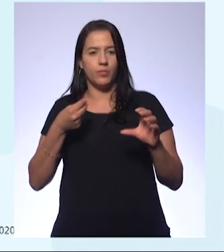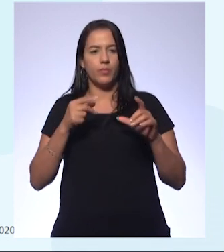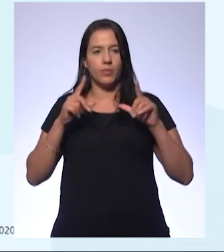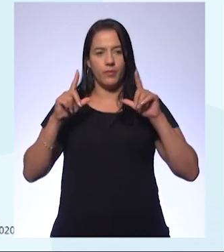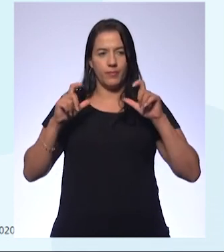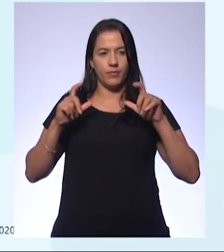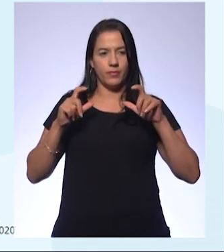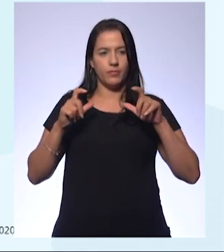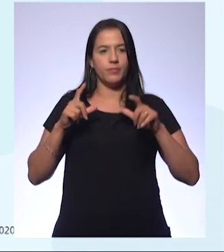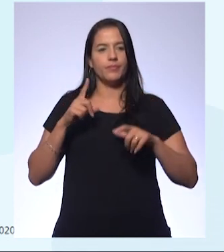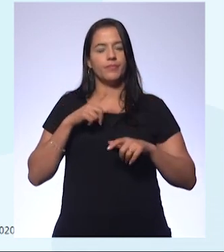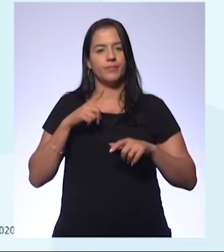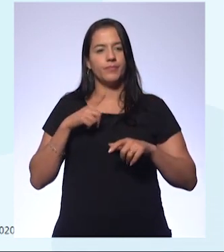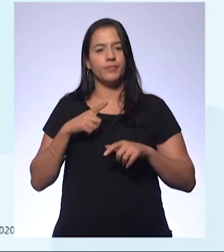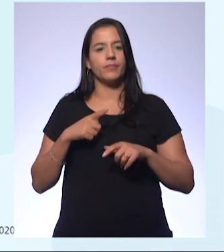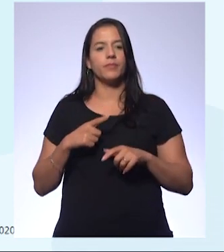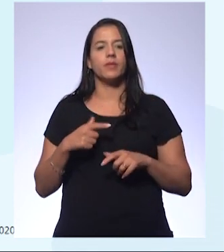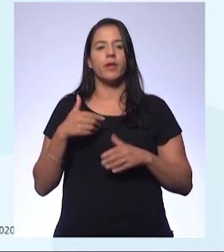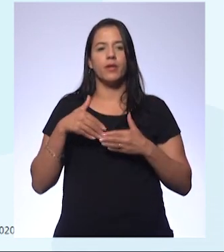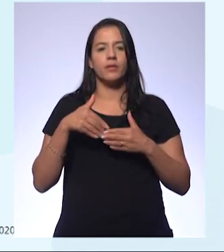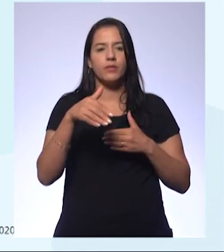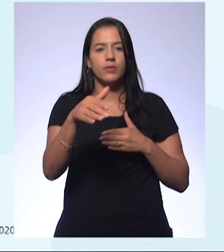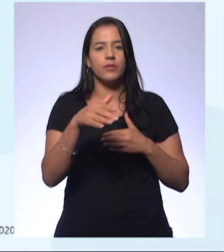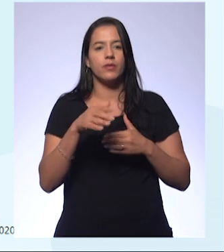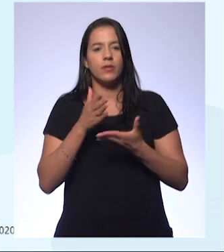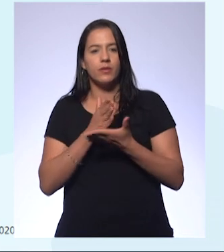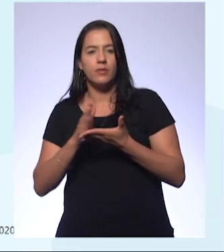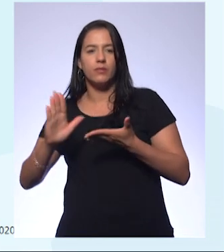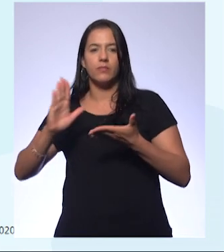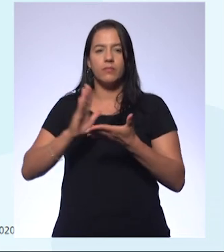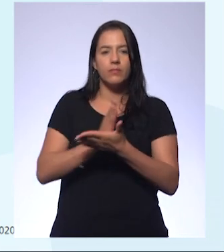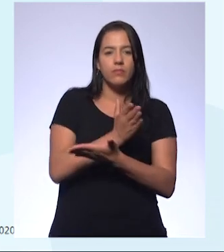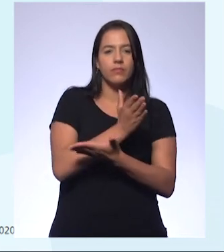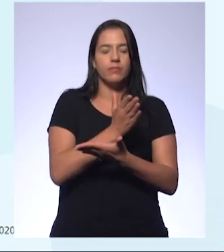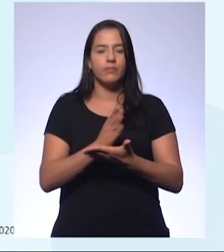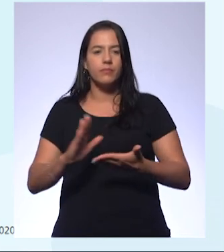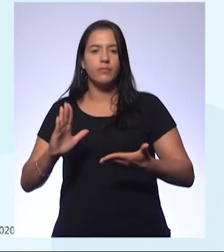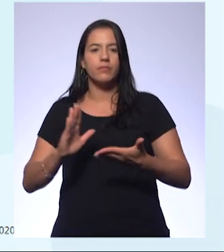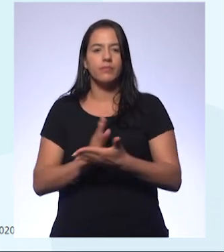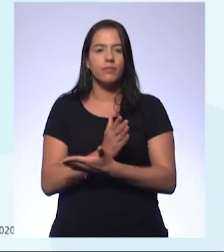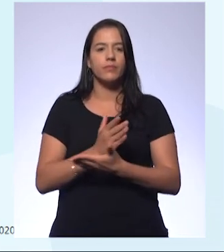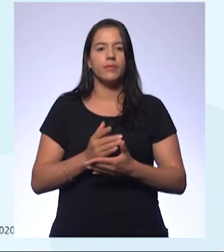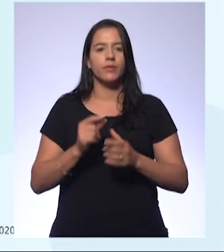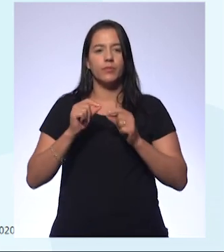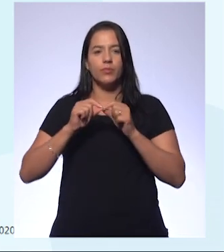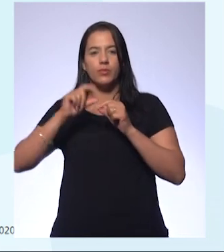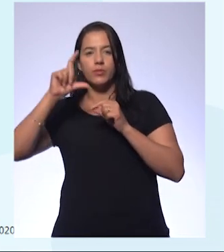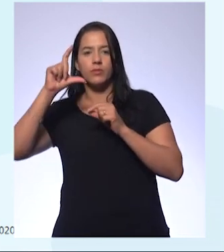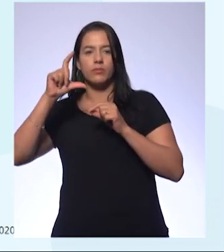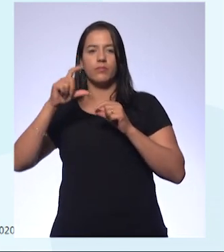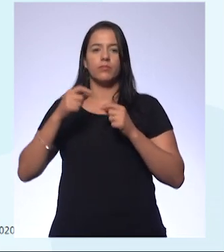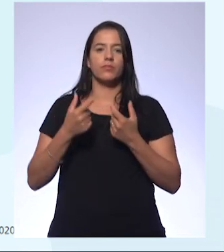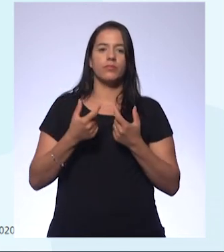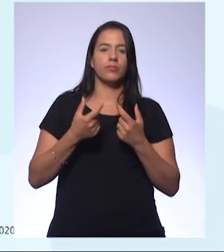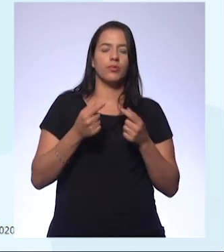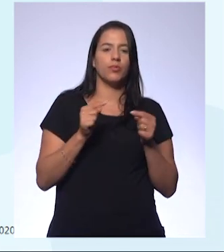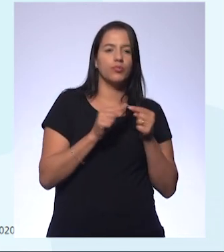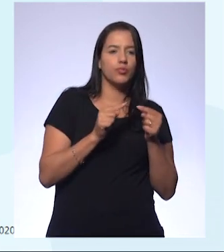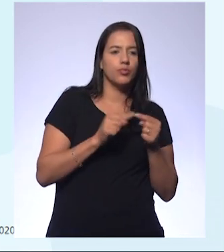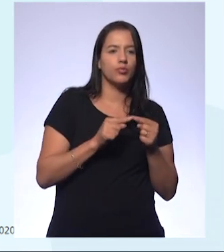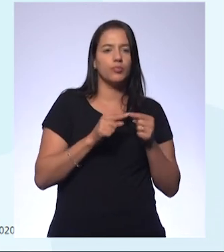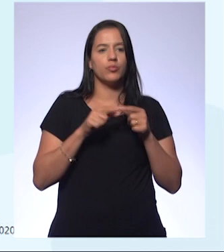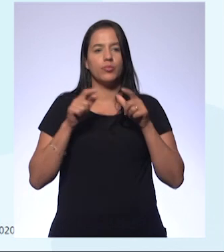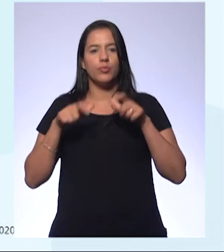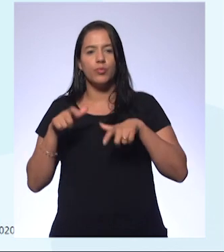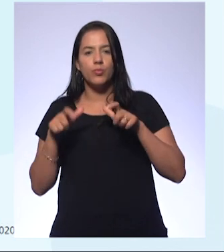disso, e aí a partir disso faz essa separação, né? Por tamanho, por tipo, por